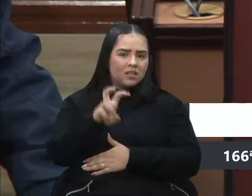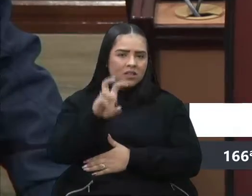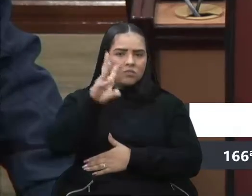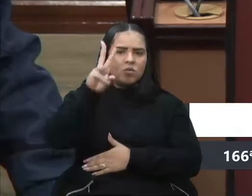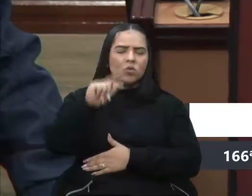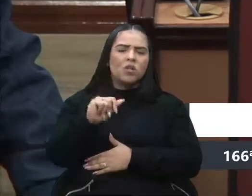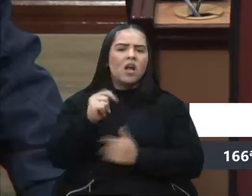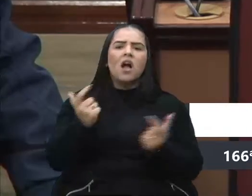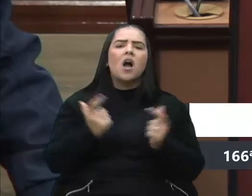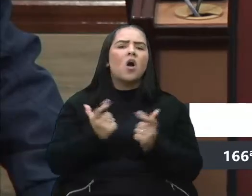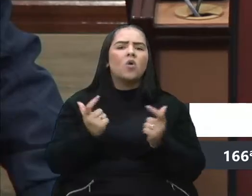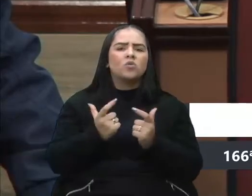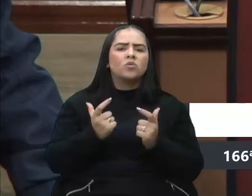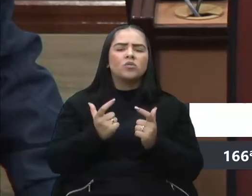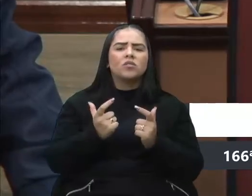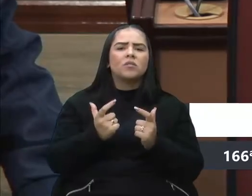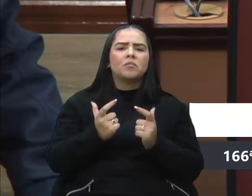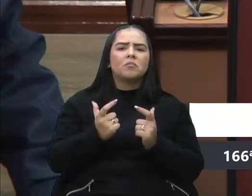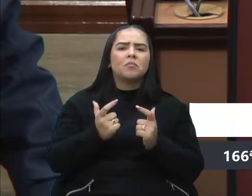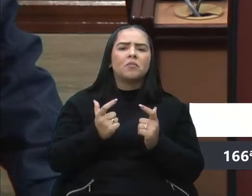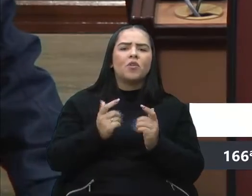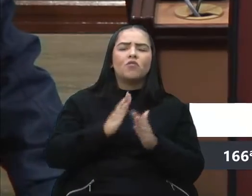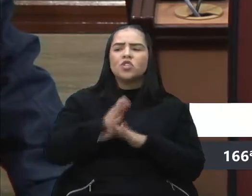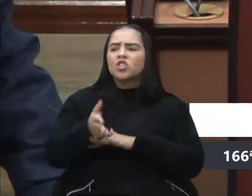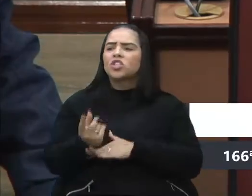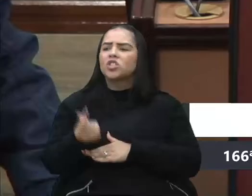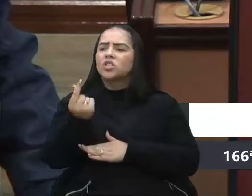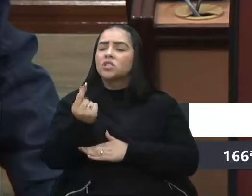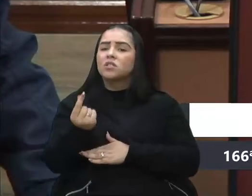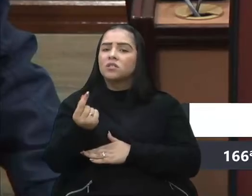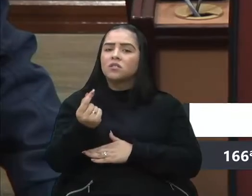para quem? Onde é que está esse dinheiro? Para quem foi? Foi para os